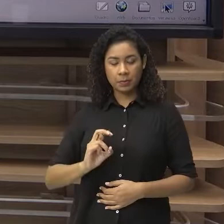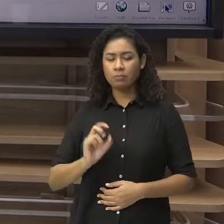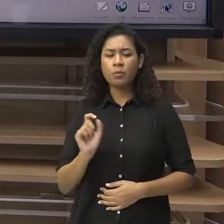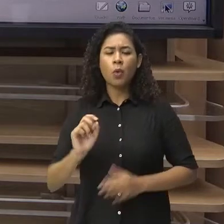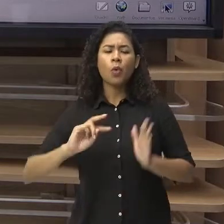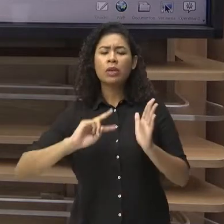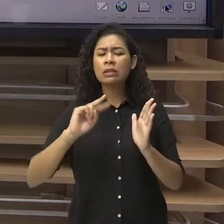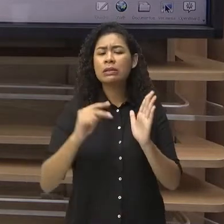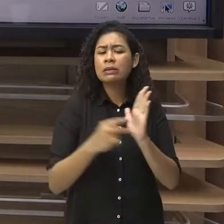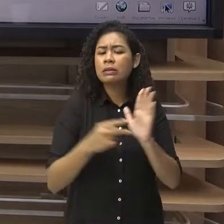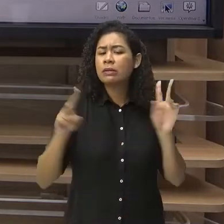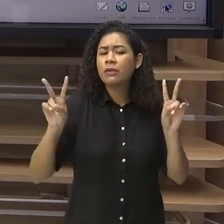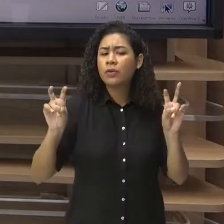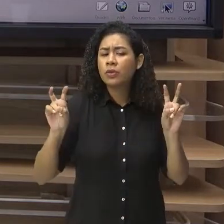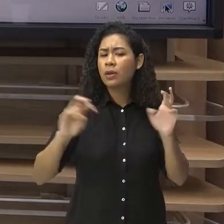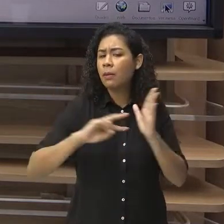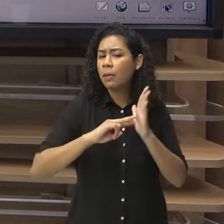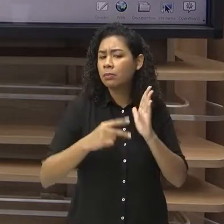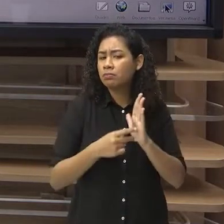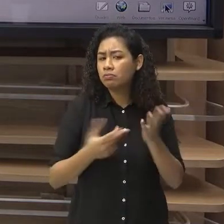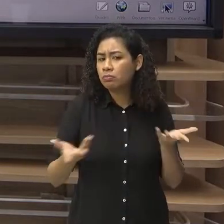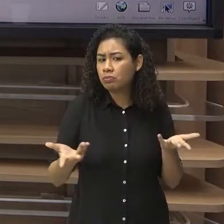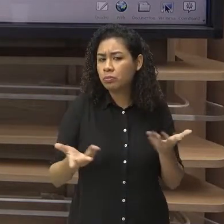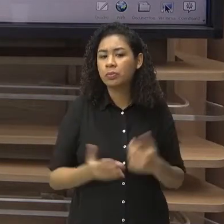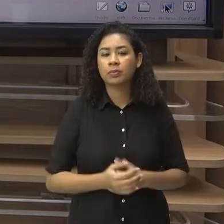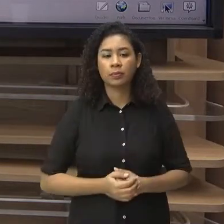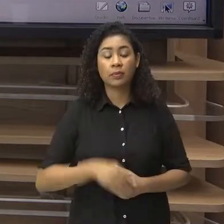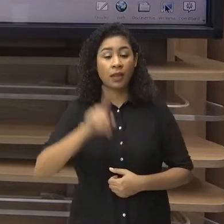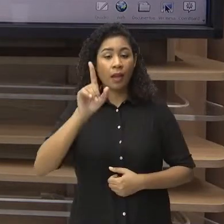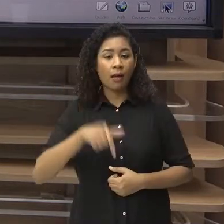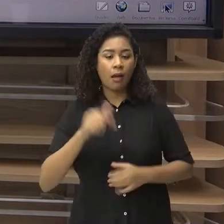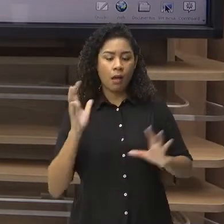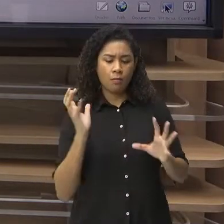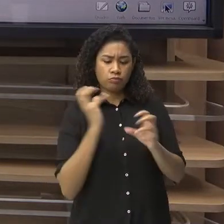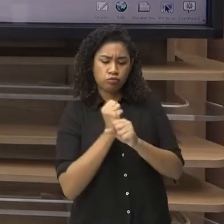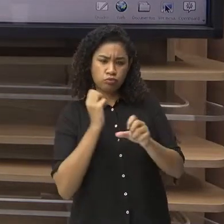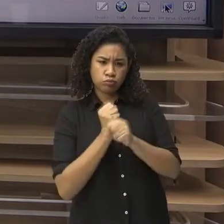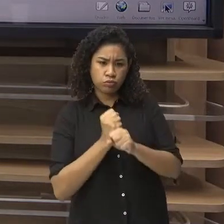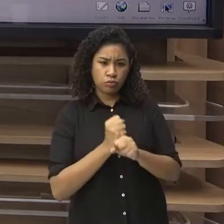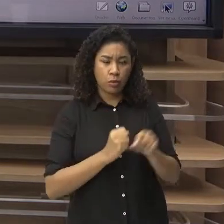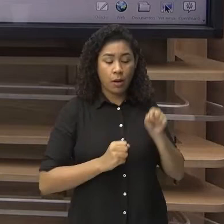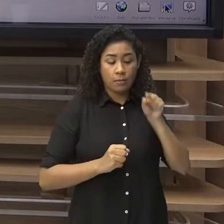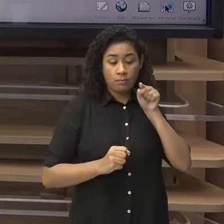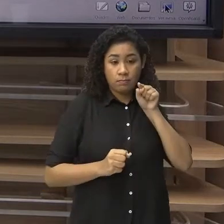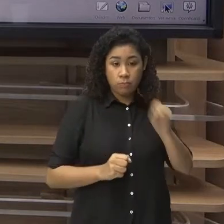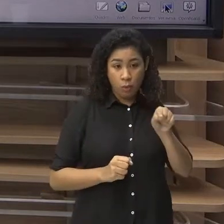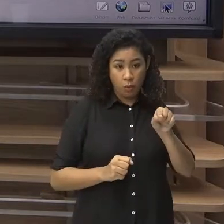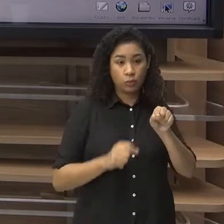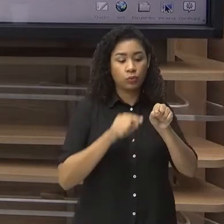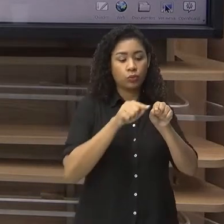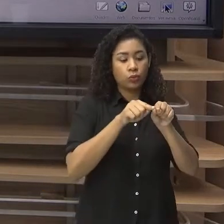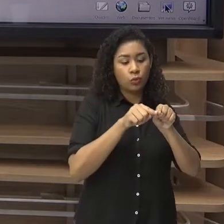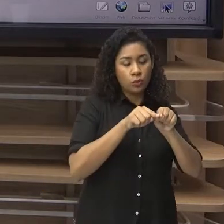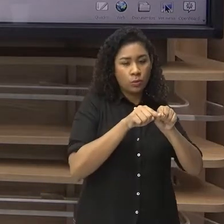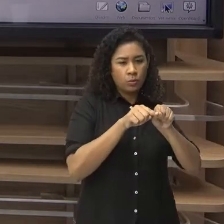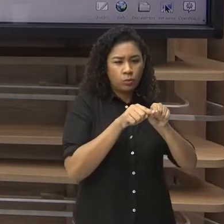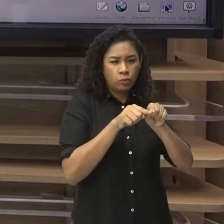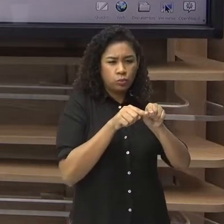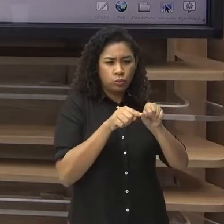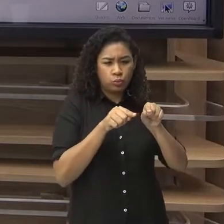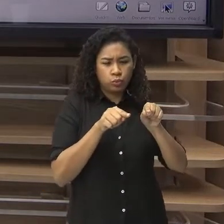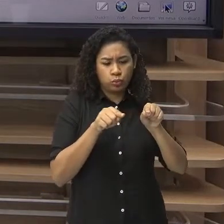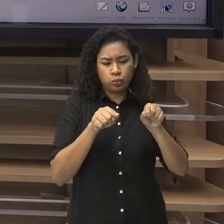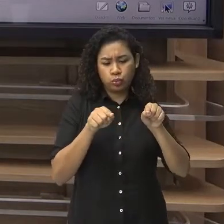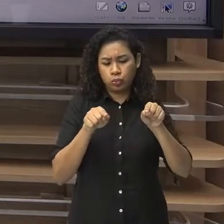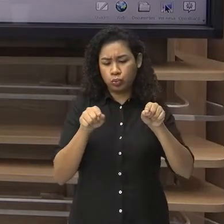que nós podemos calcular a distância de um ponto qualquer no plano cartesiano,